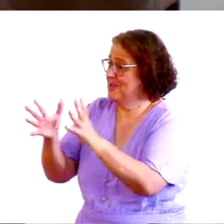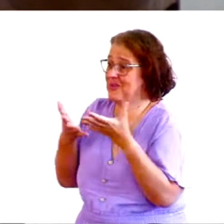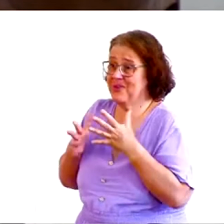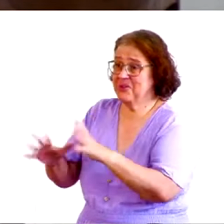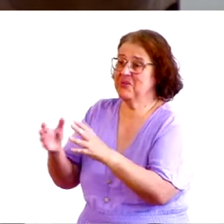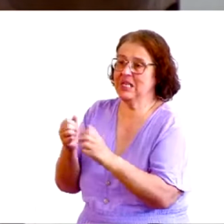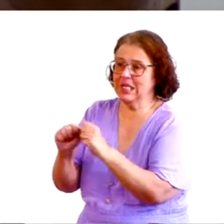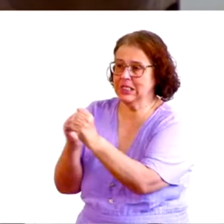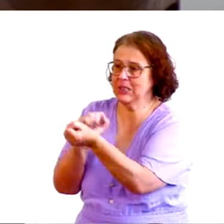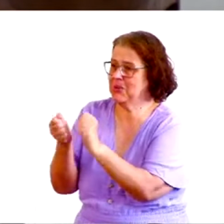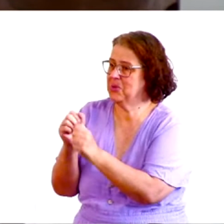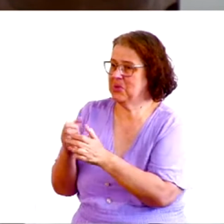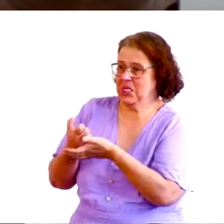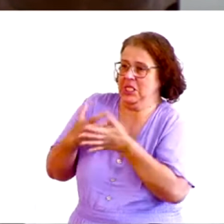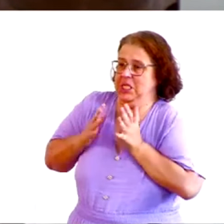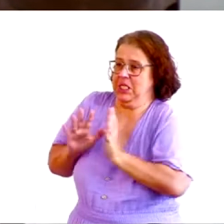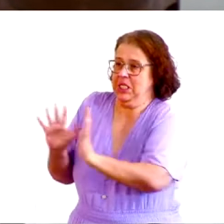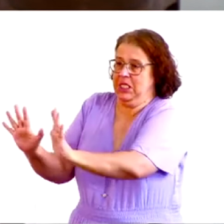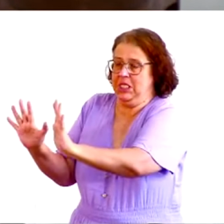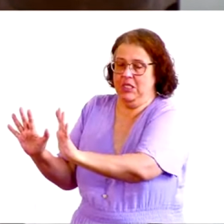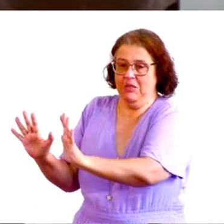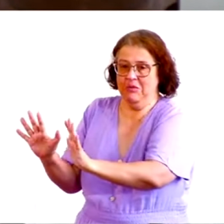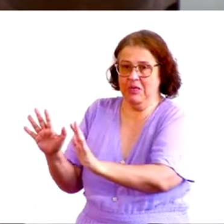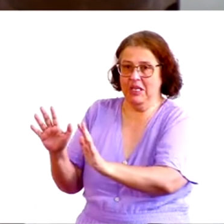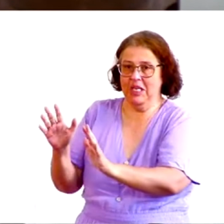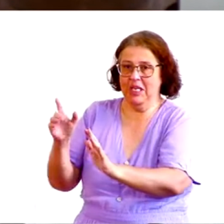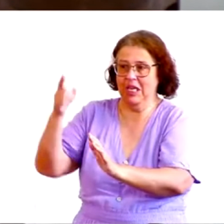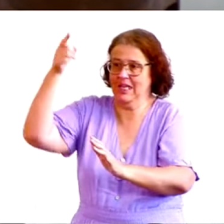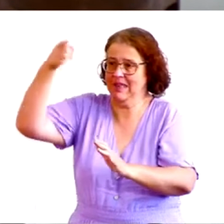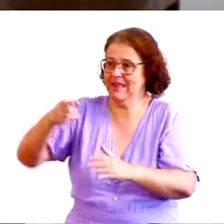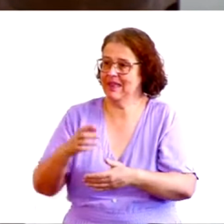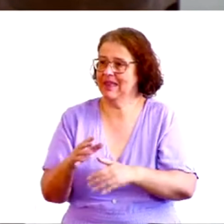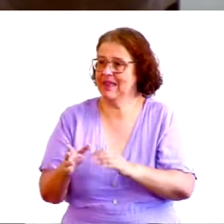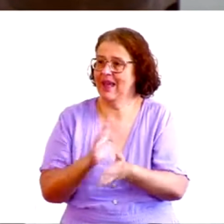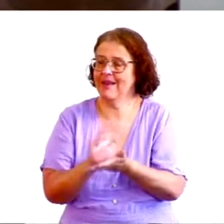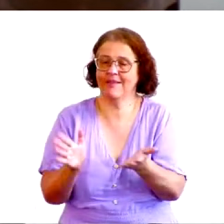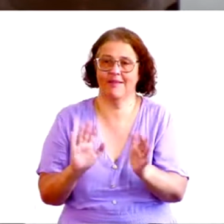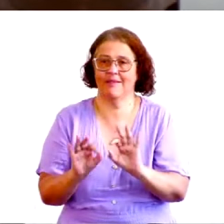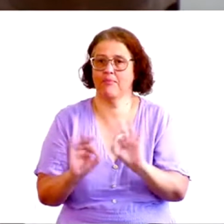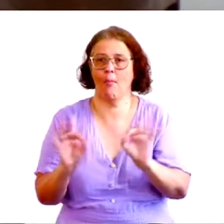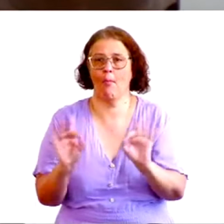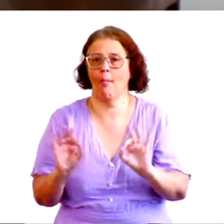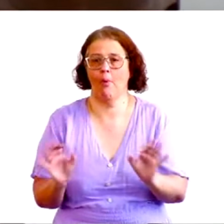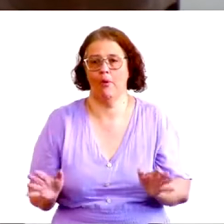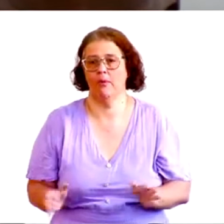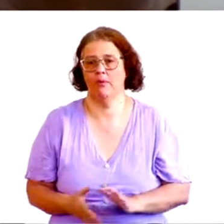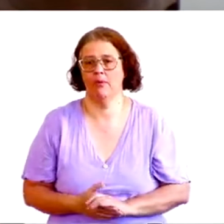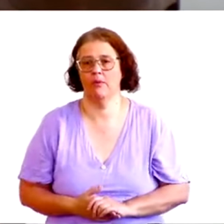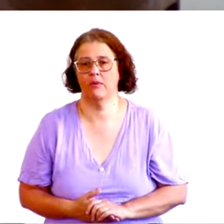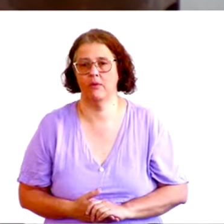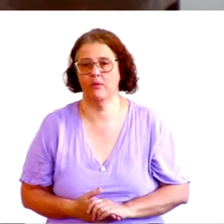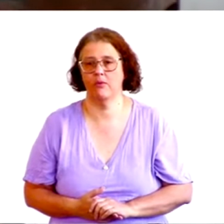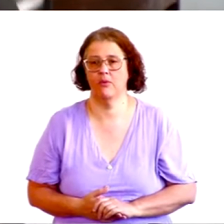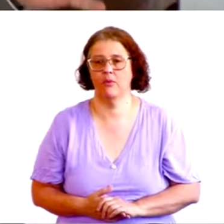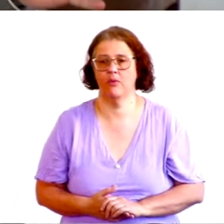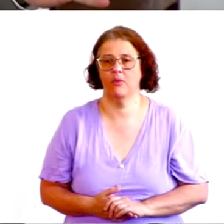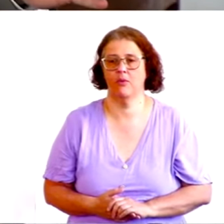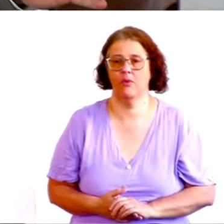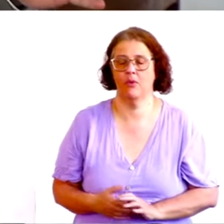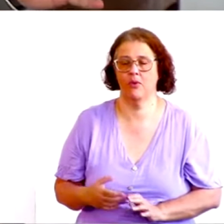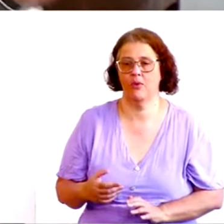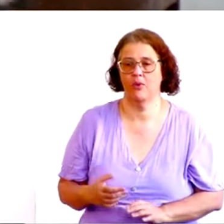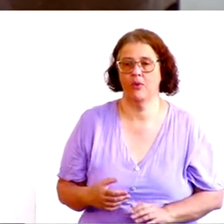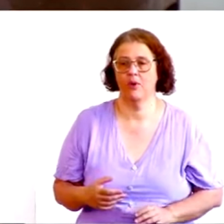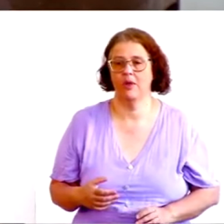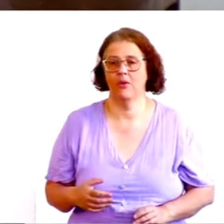não quer de maneira nenhuma sua vontade sobre ela é assim que o mundo vive desse jeito Por isso o mundo vive desse